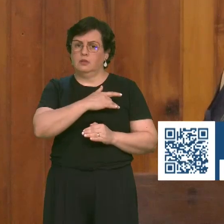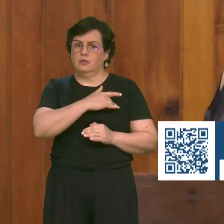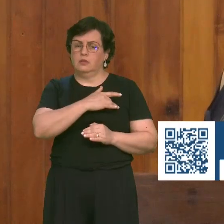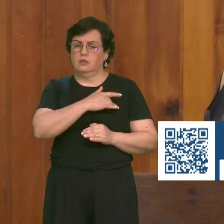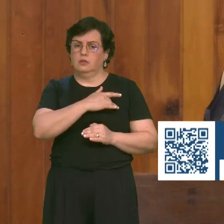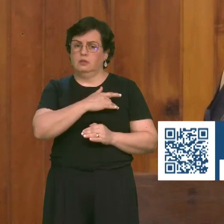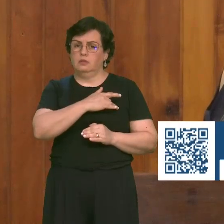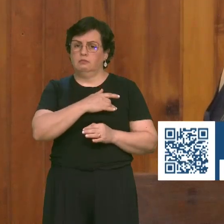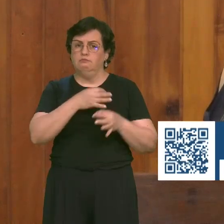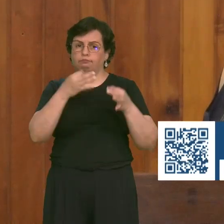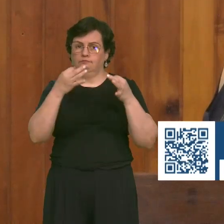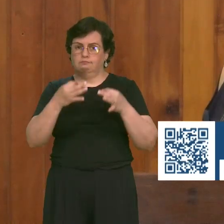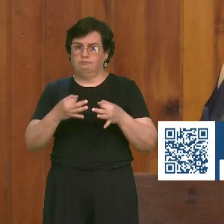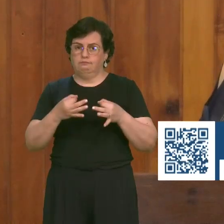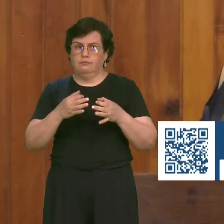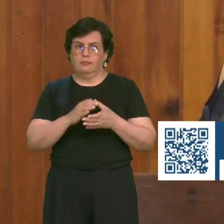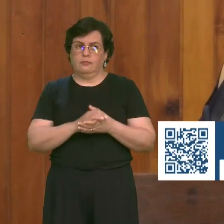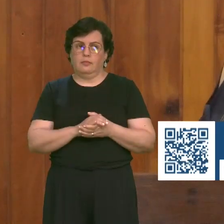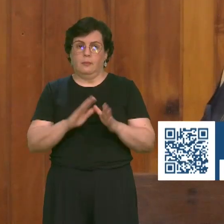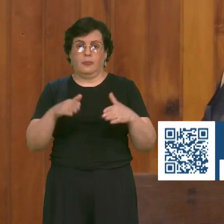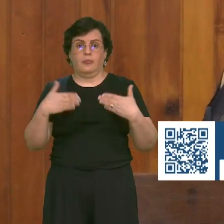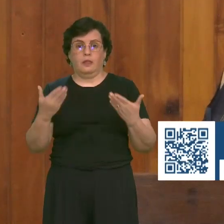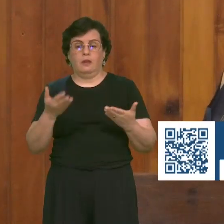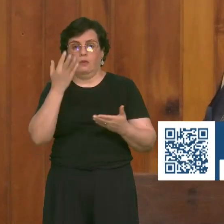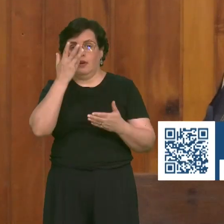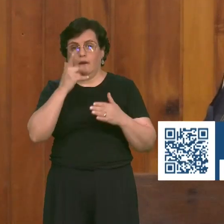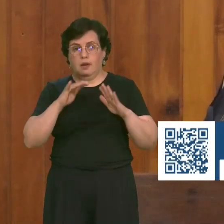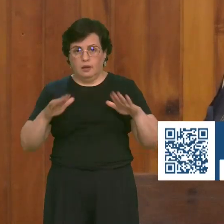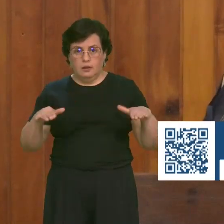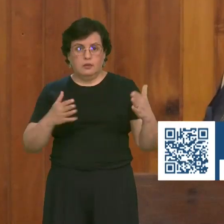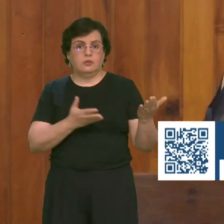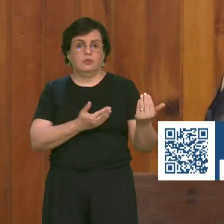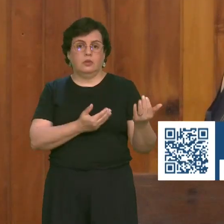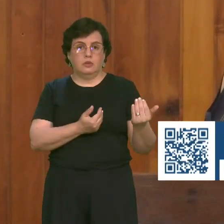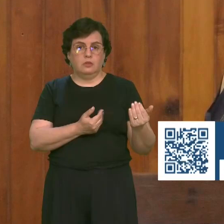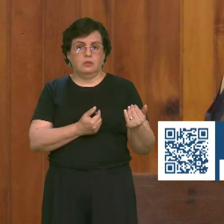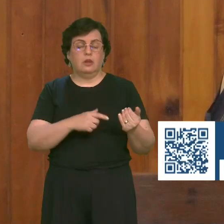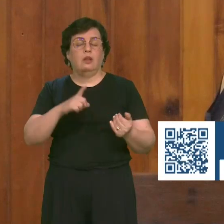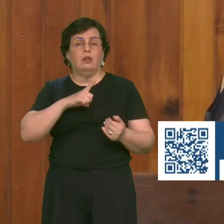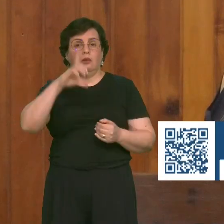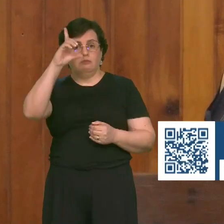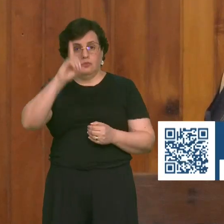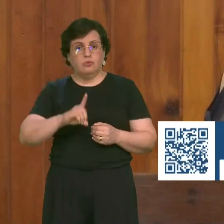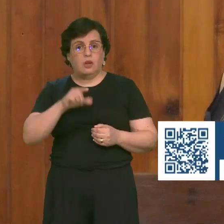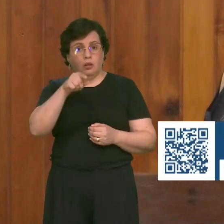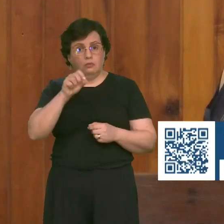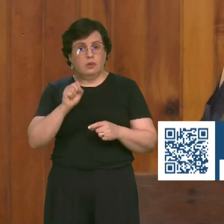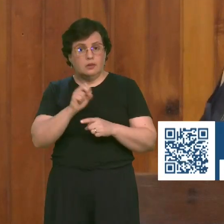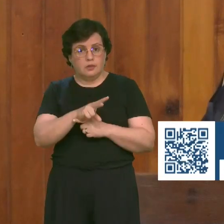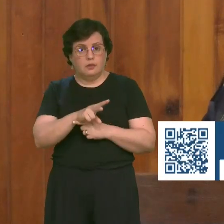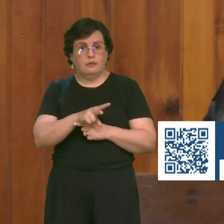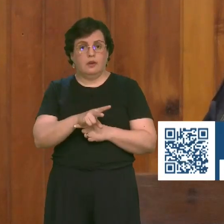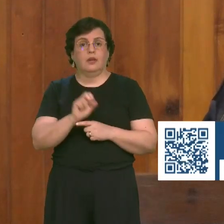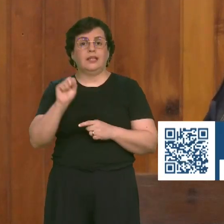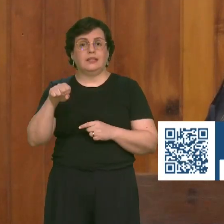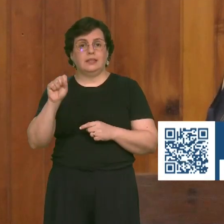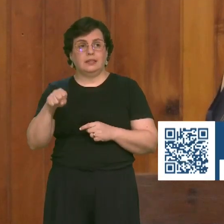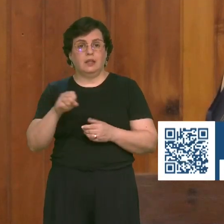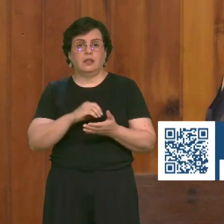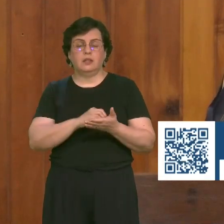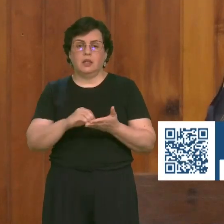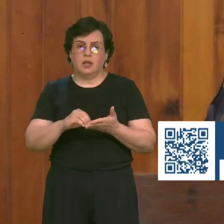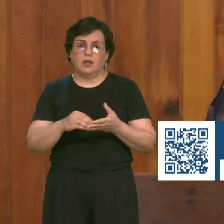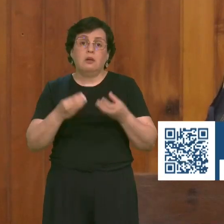condições dignas de existência então a criança e o adolescente tem o direito dessa vaga secretário